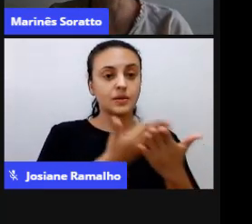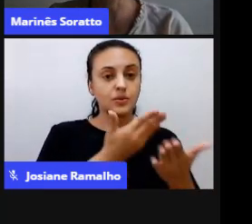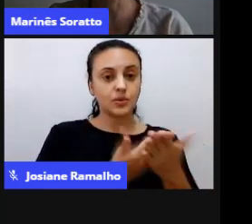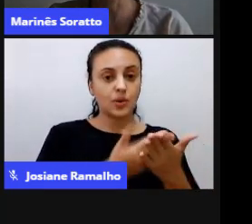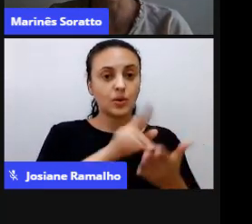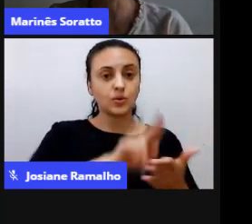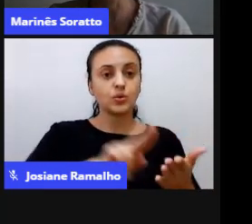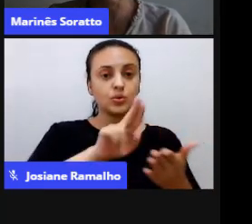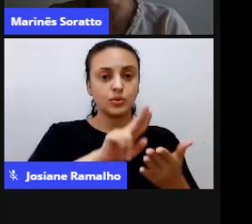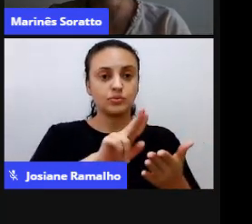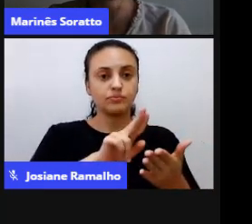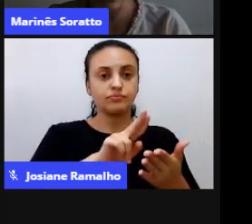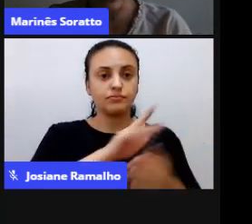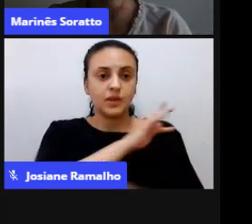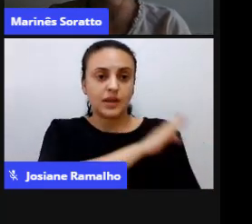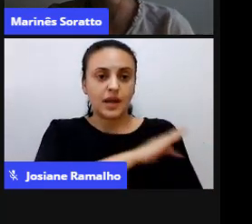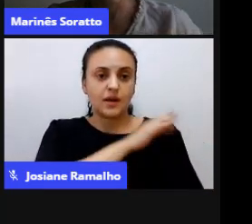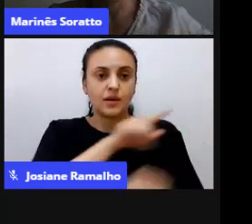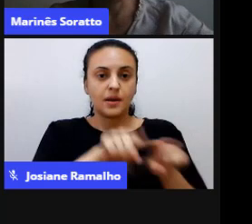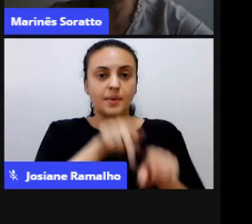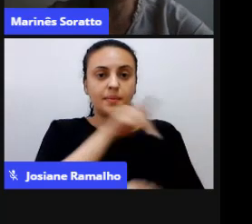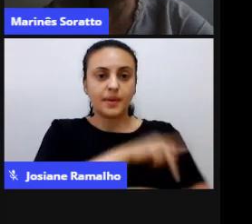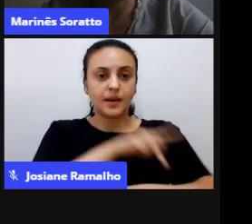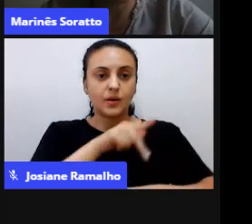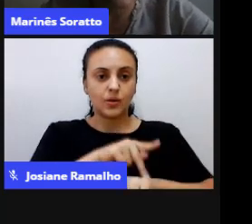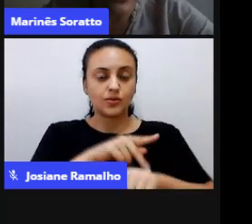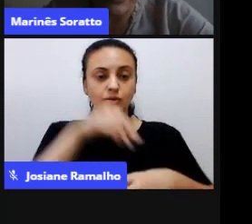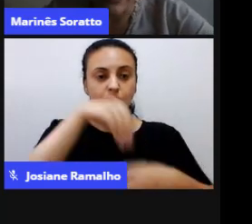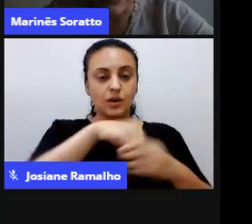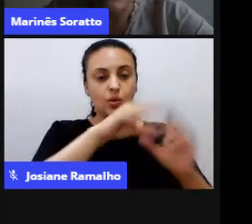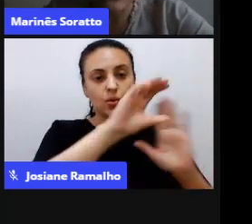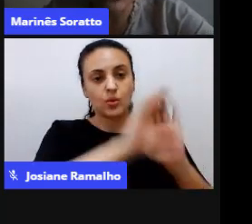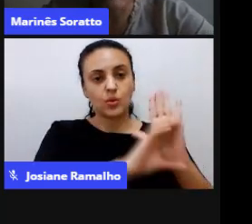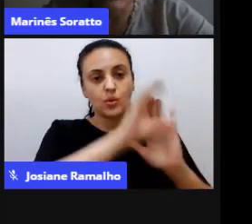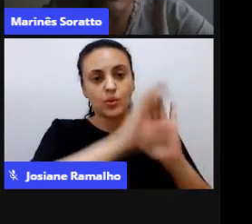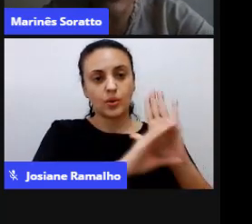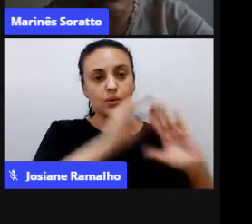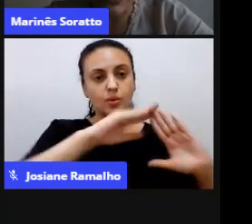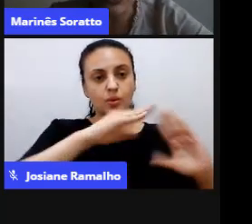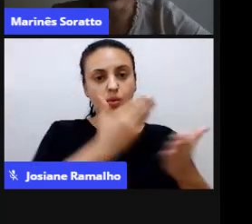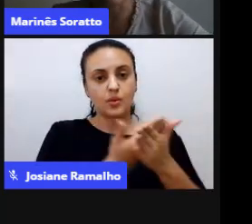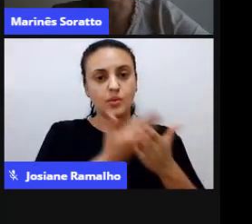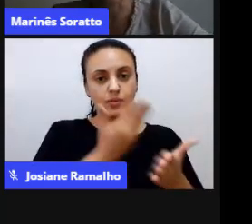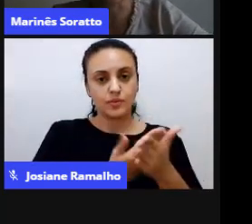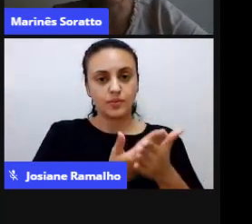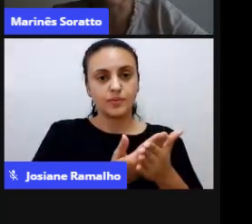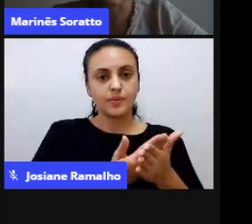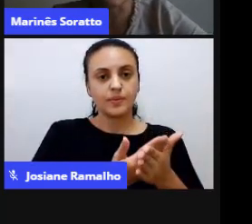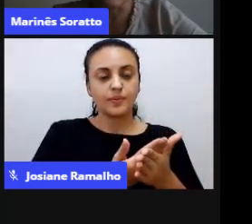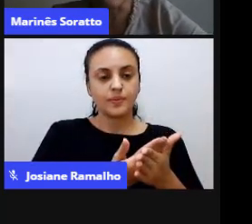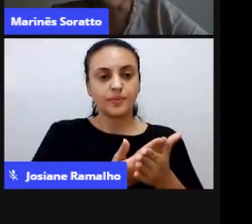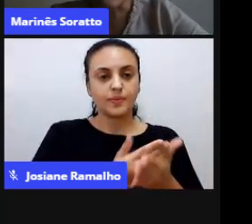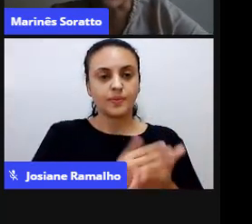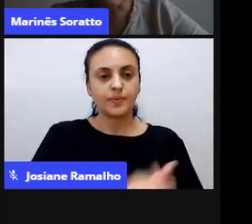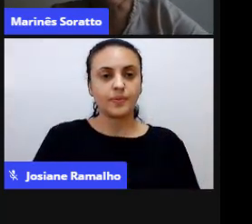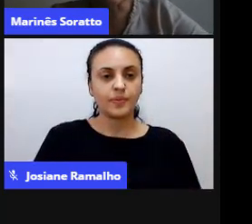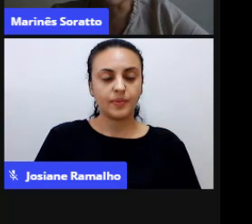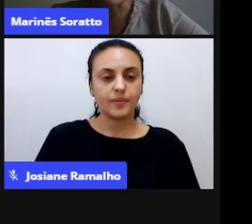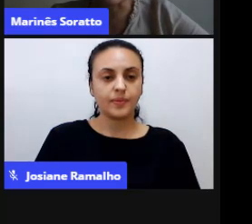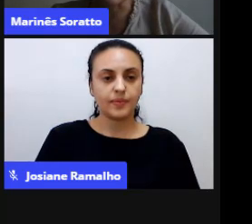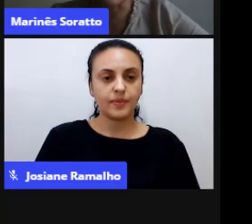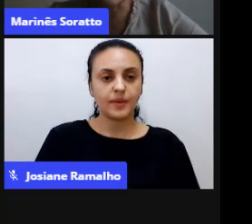a ser implementado no currículo escolar, tensionando as instituições educativas. Né?